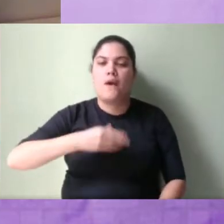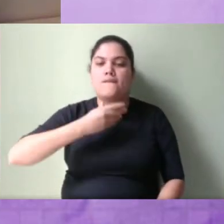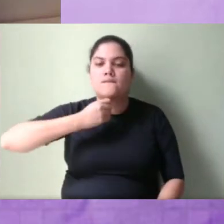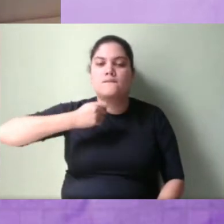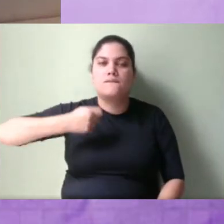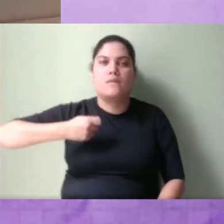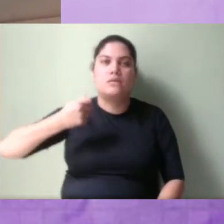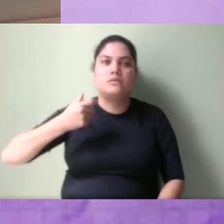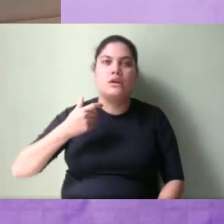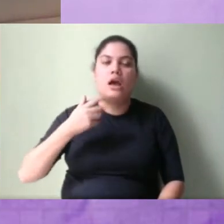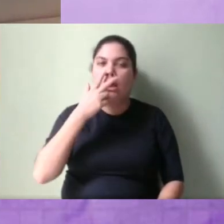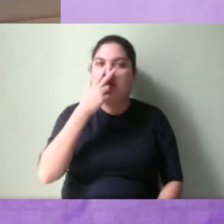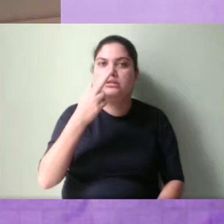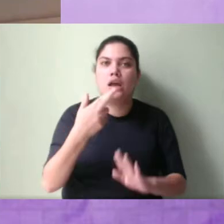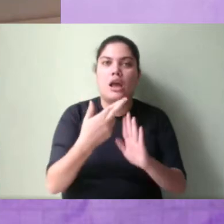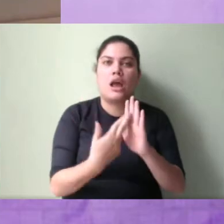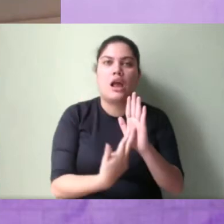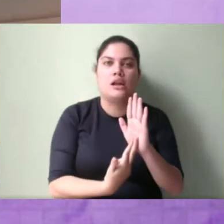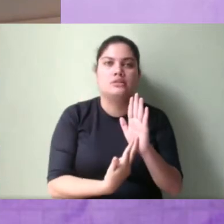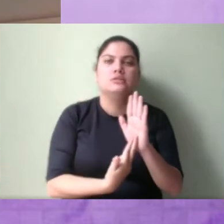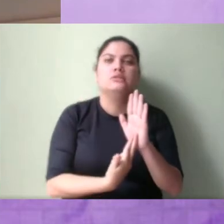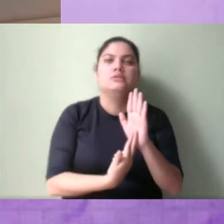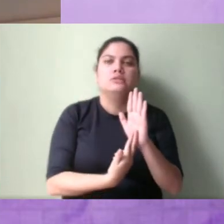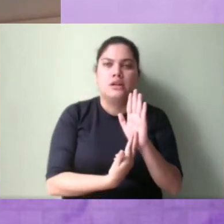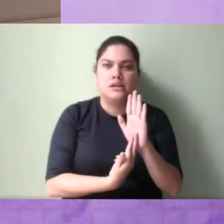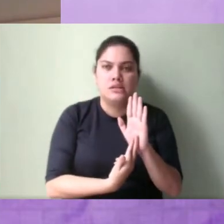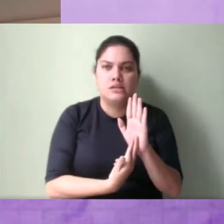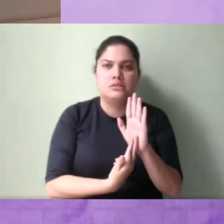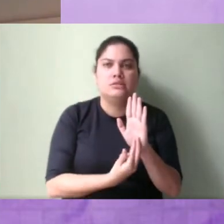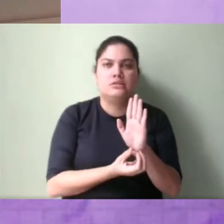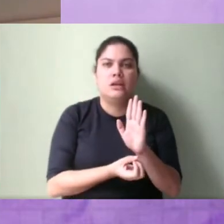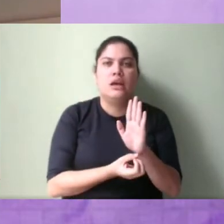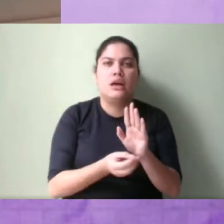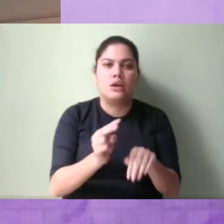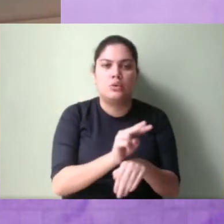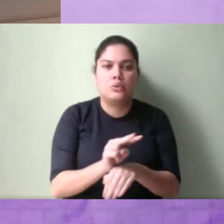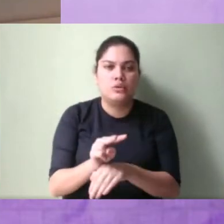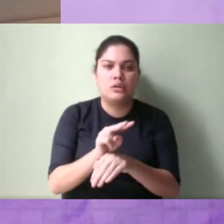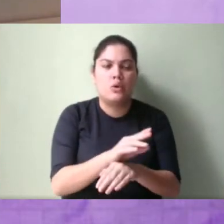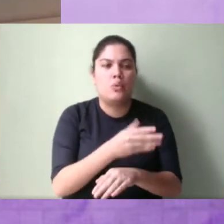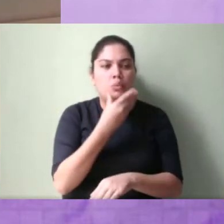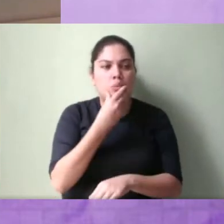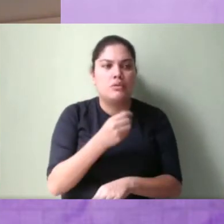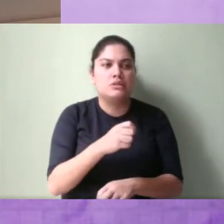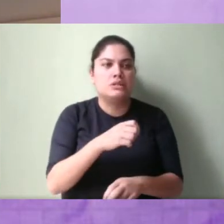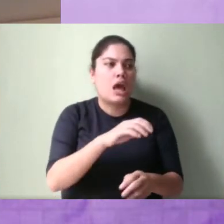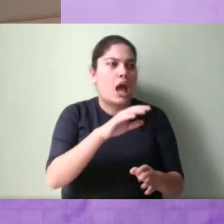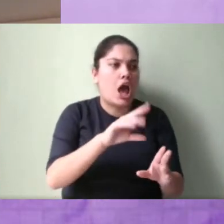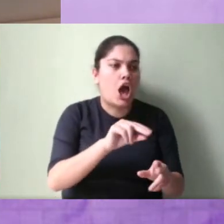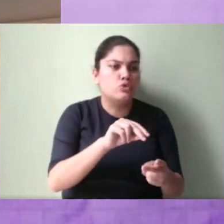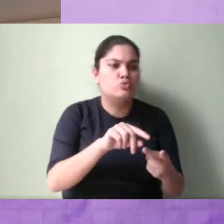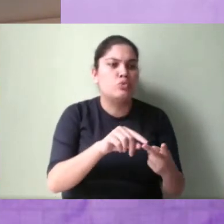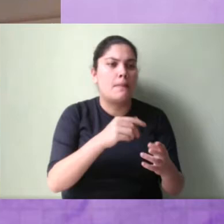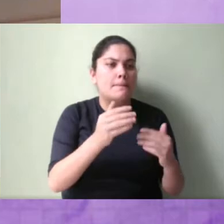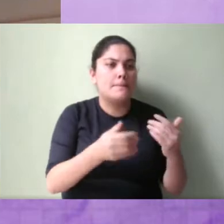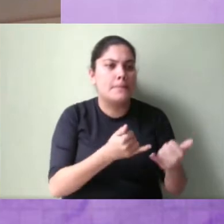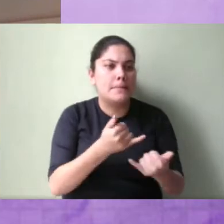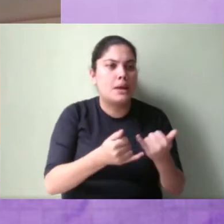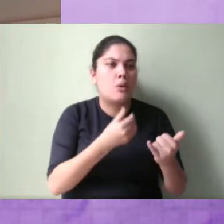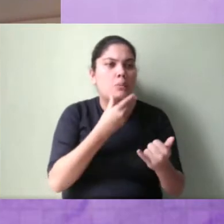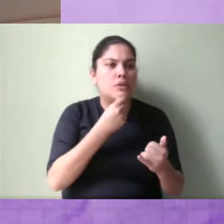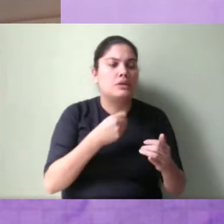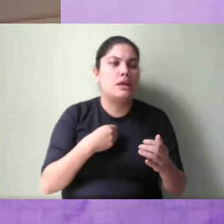os meninos não se tornarão homens se eles forem expostos demais àquilo que é não masculino. Isso eu acho que é a regra,